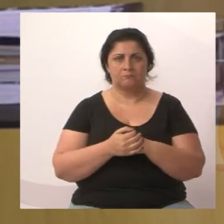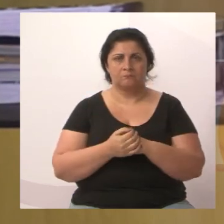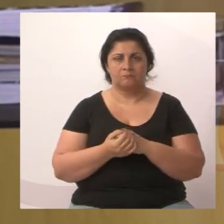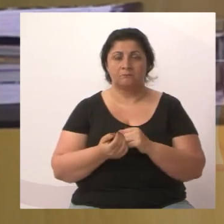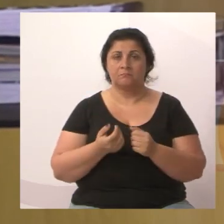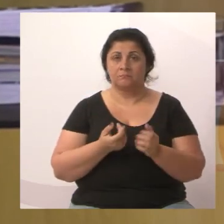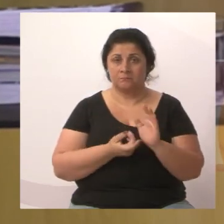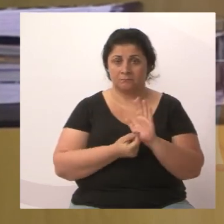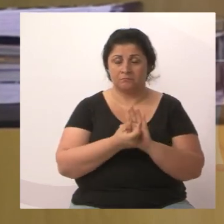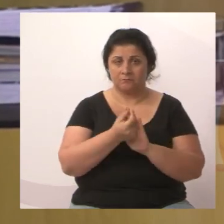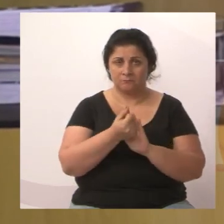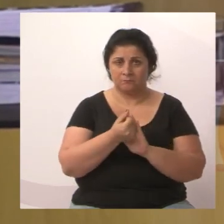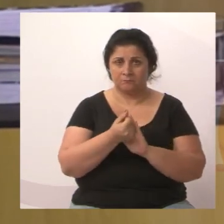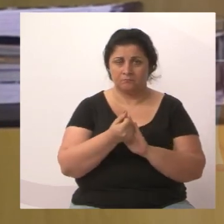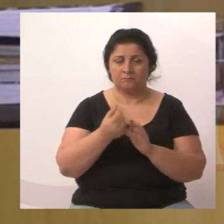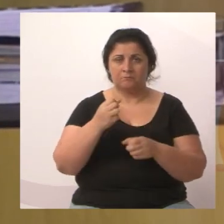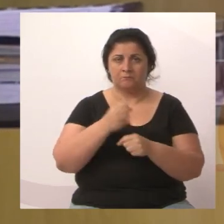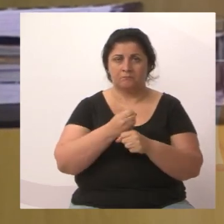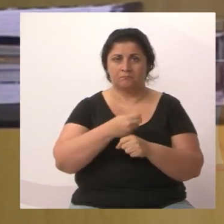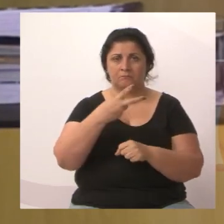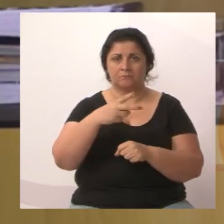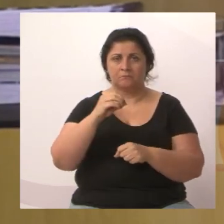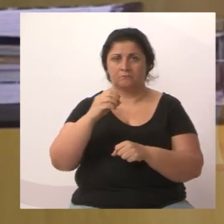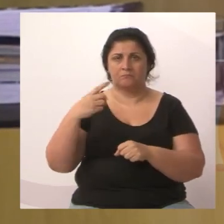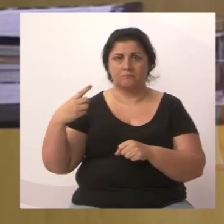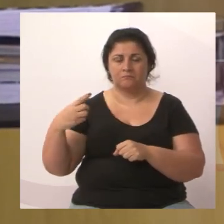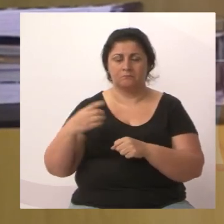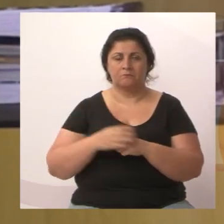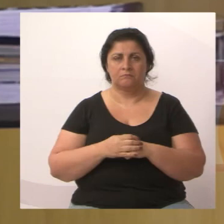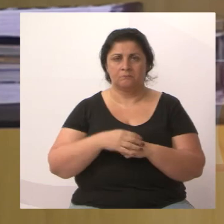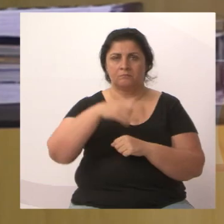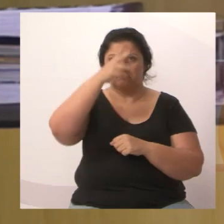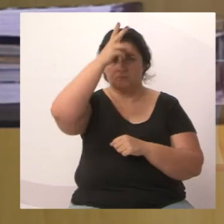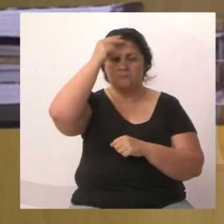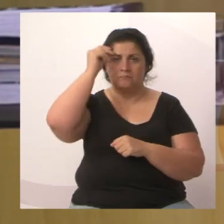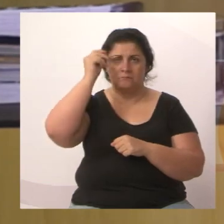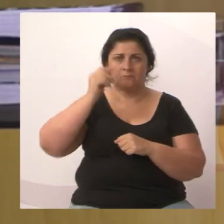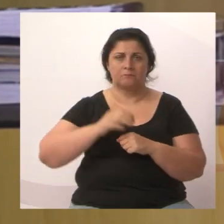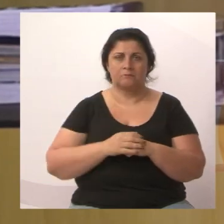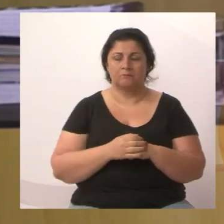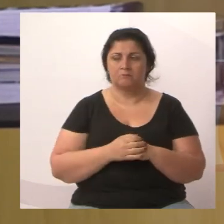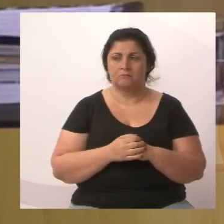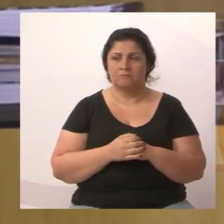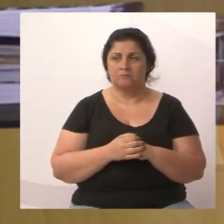exercício 2001 da Prefeitura Municipal de Jacareí foram